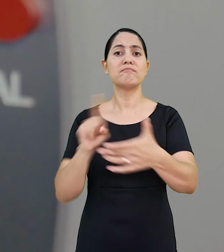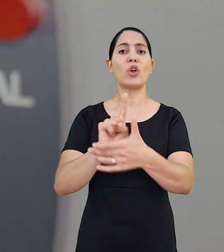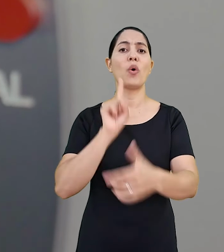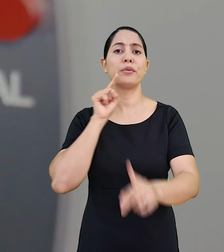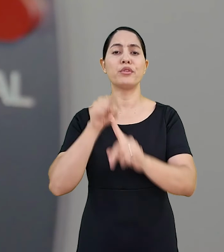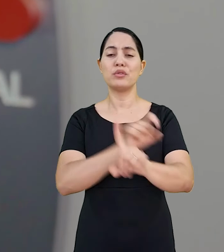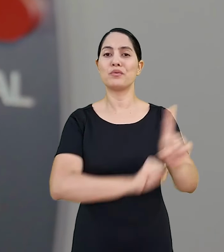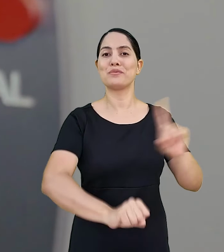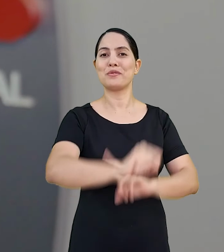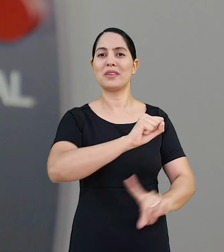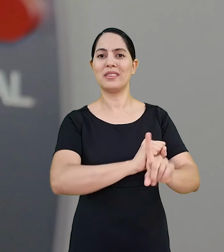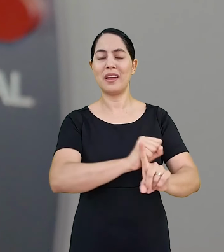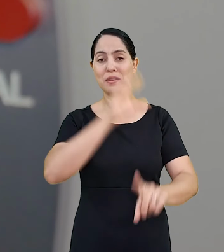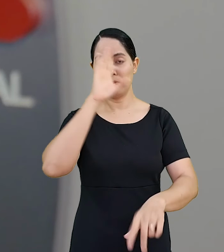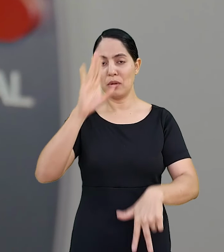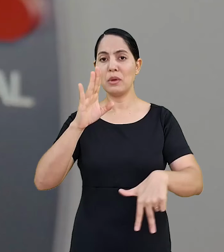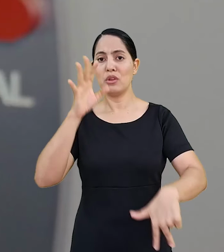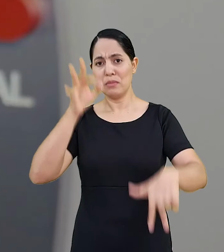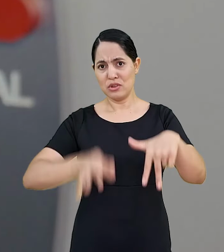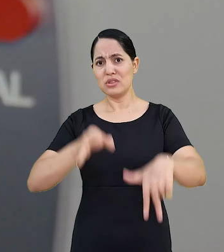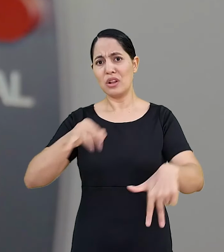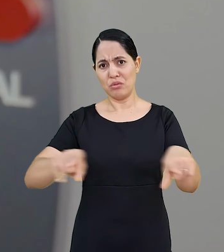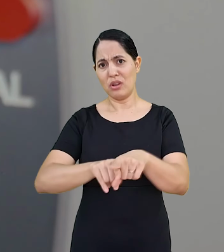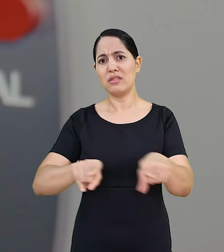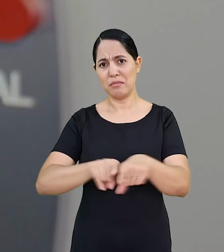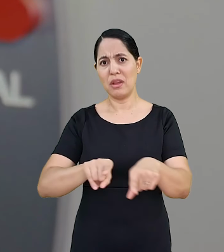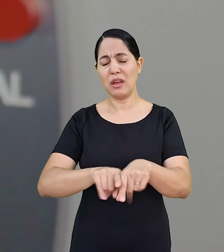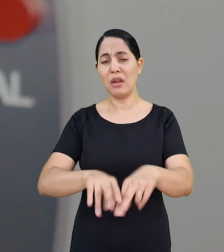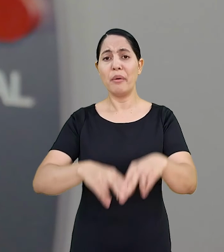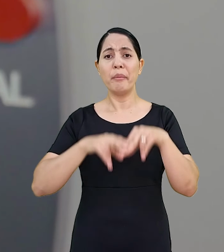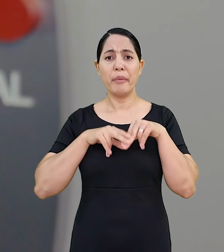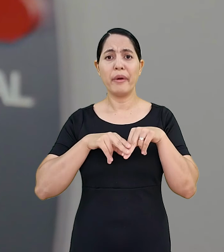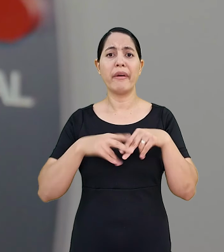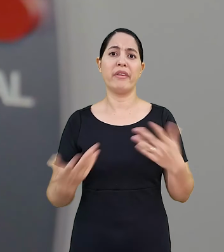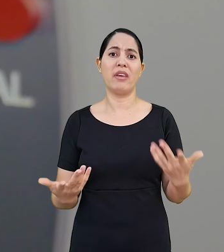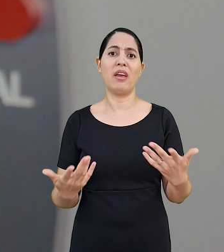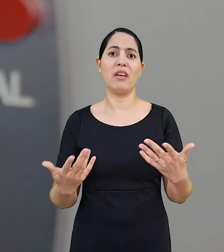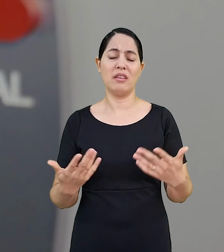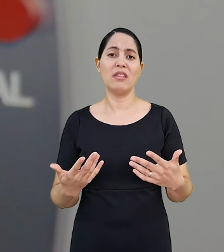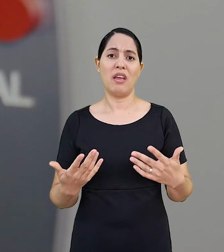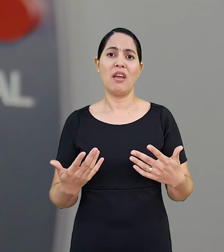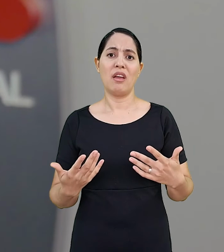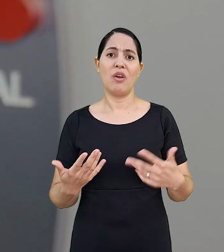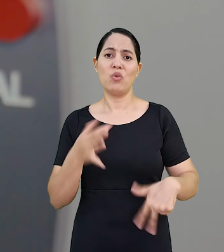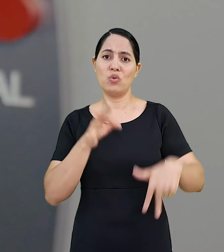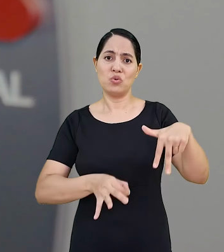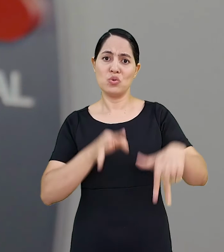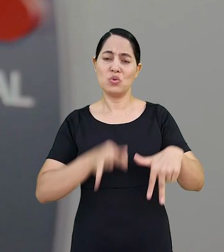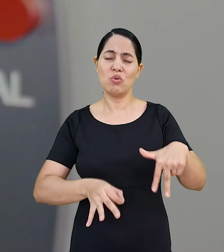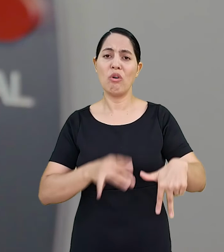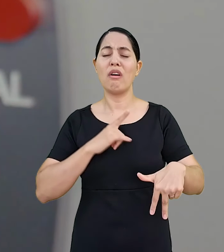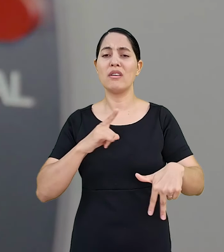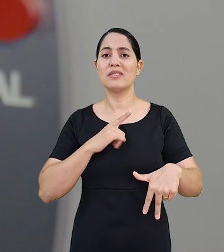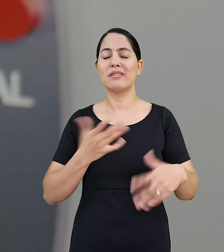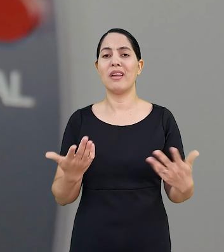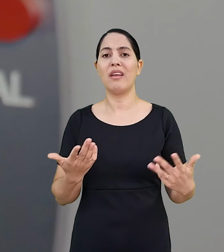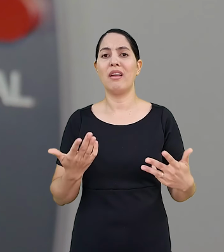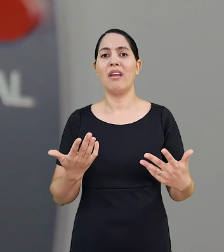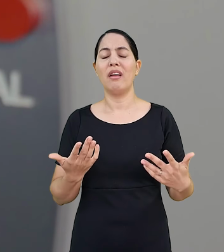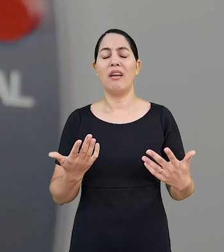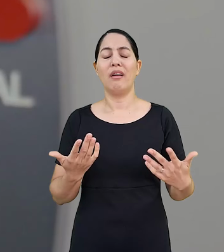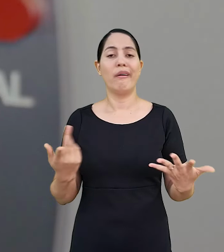a sociedade e a própria magistratura, porque uma laranja podre dentro de um cesto não pode